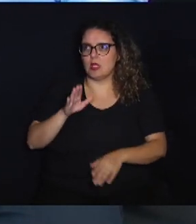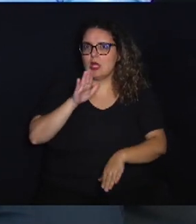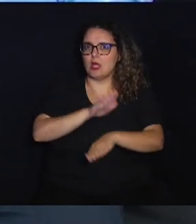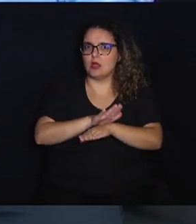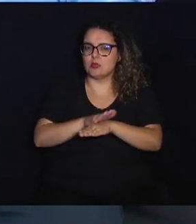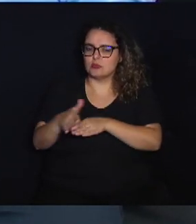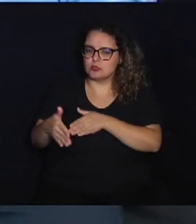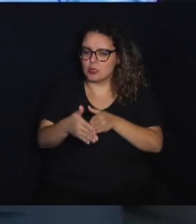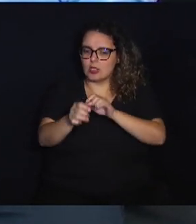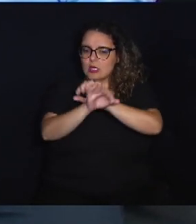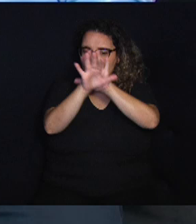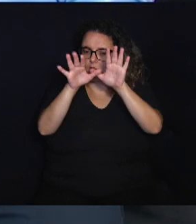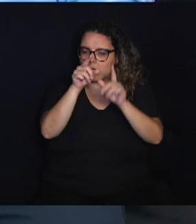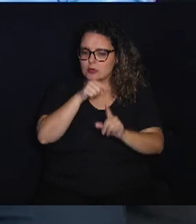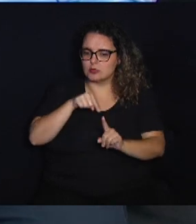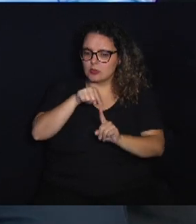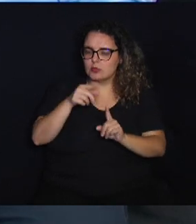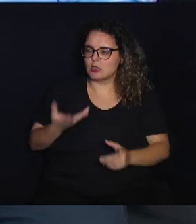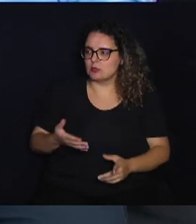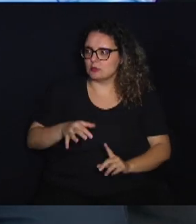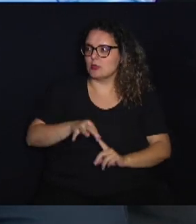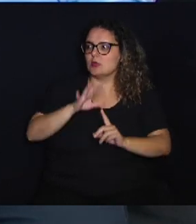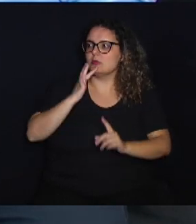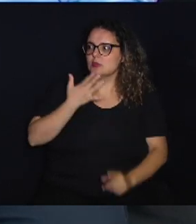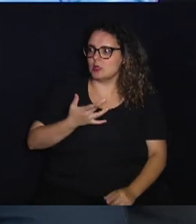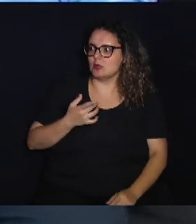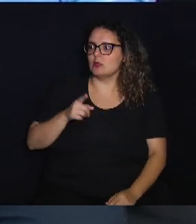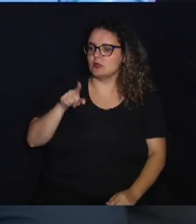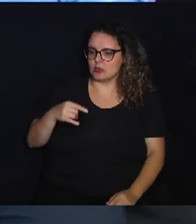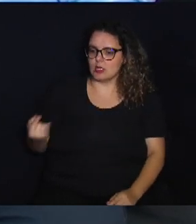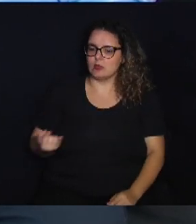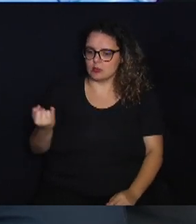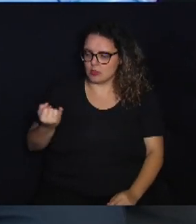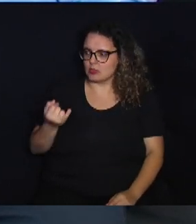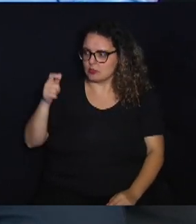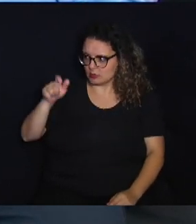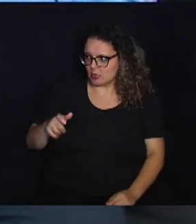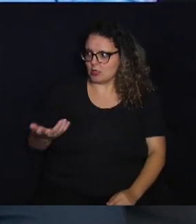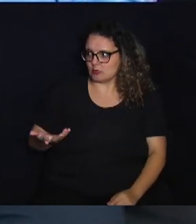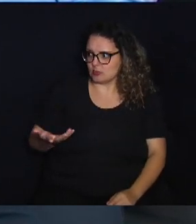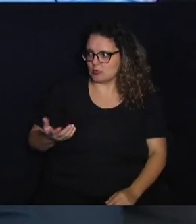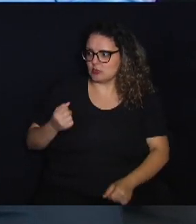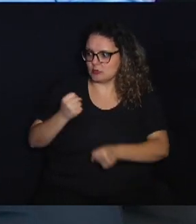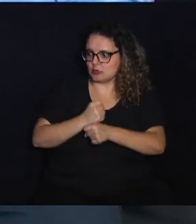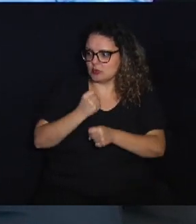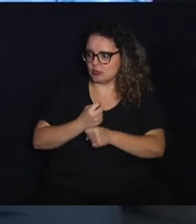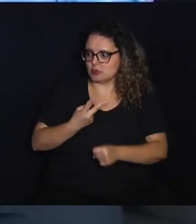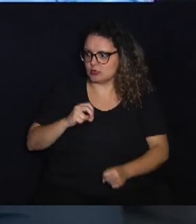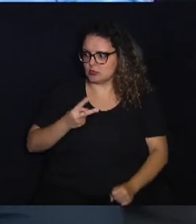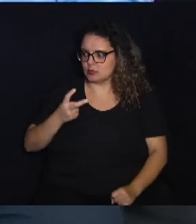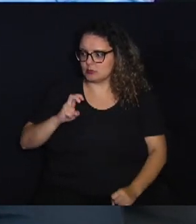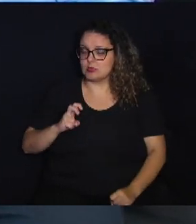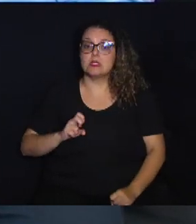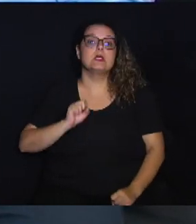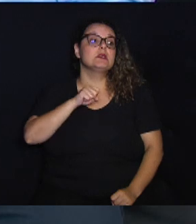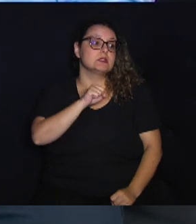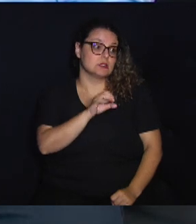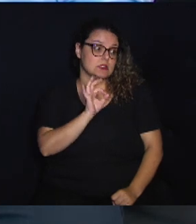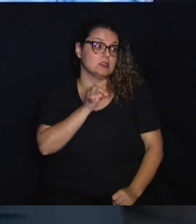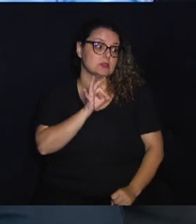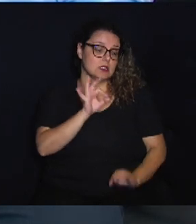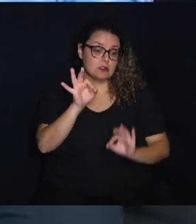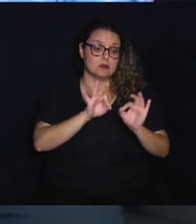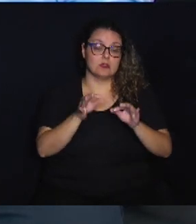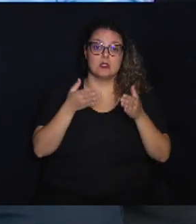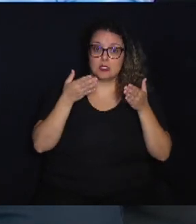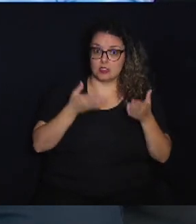claro, objetivo, né, priorizando o que realmente importa para a pessoa no ano de 2025, né? Exatamente. Esse